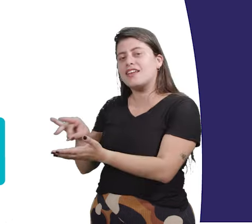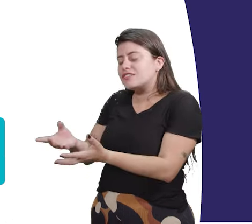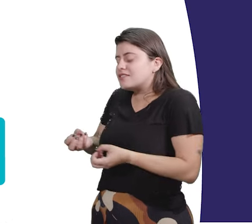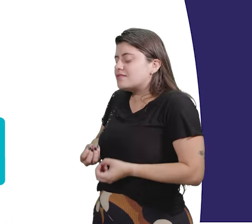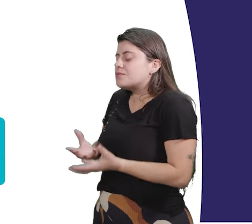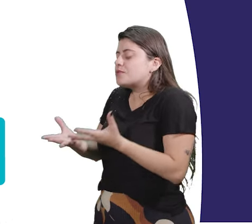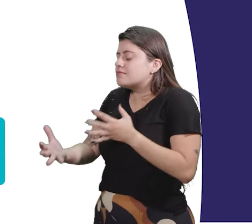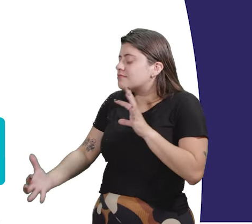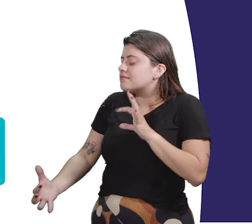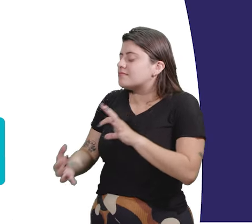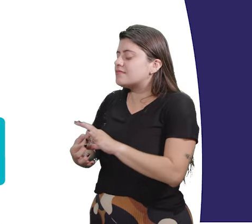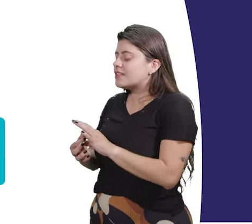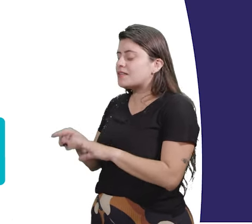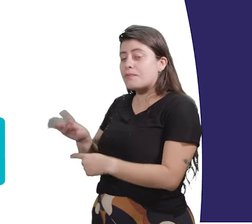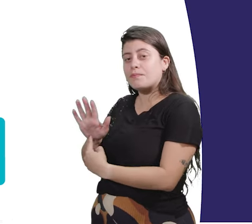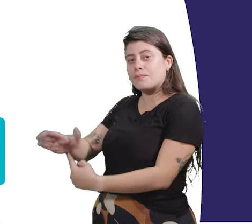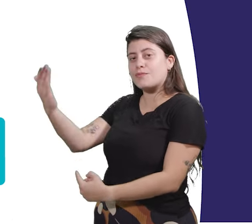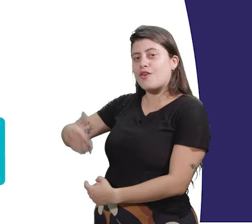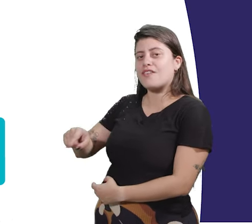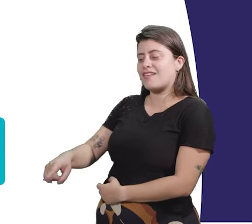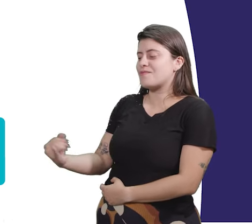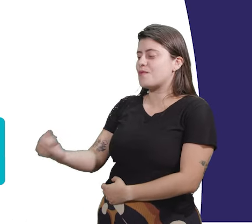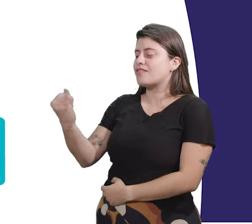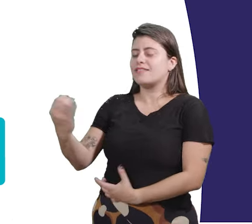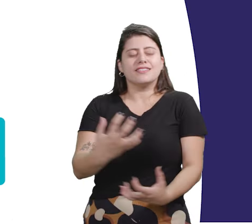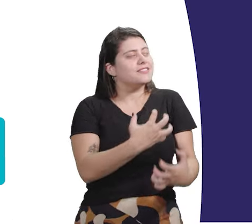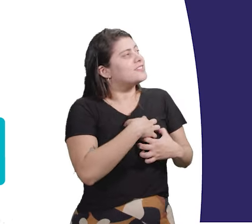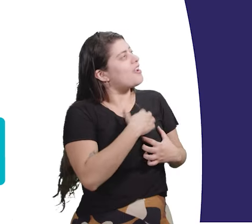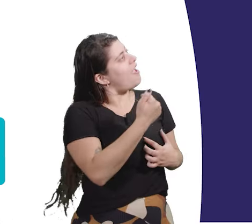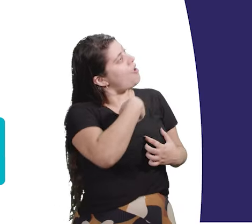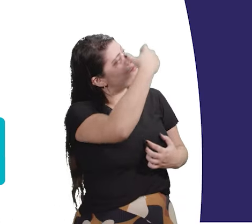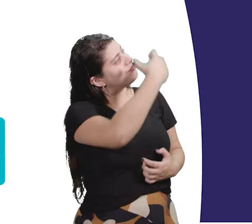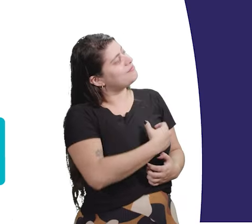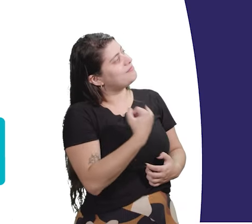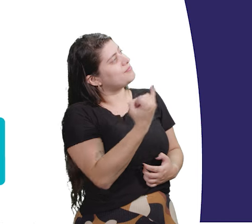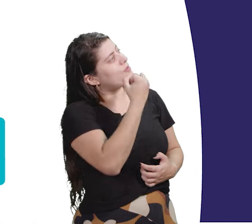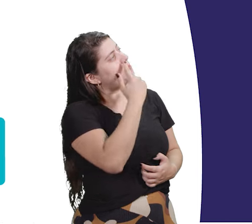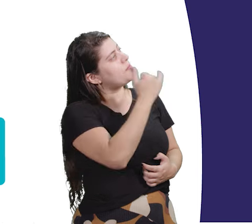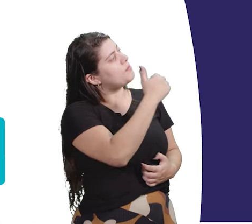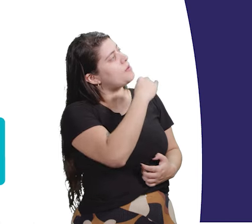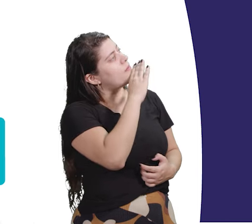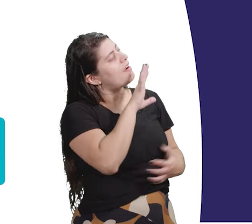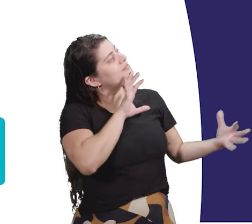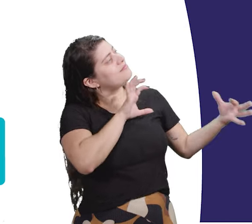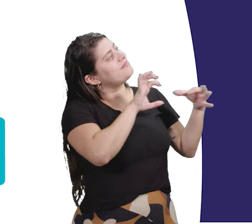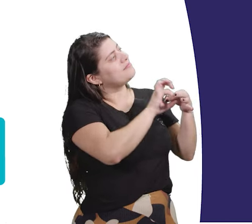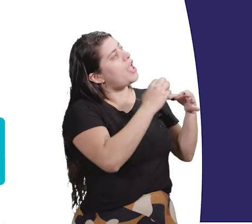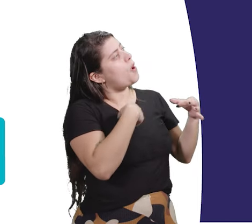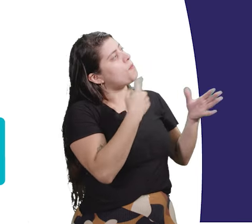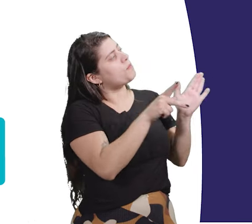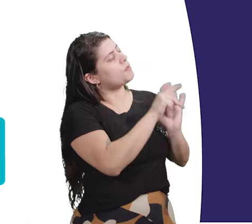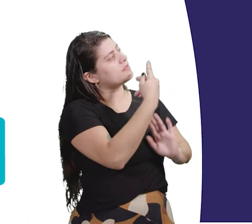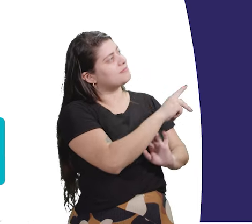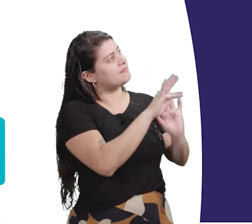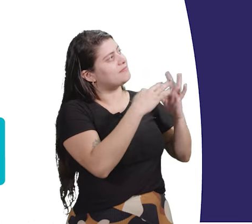Demonstrando que ele é importante, né? Essa criança é importante para os pais, que ele pertence àquela família. Você estimula